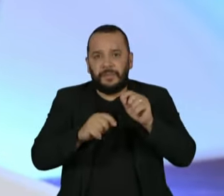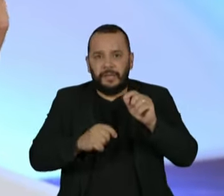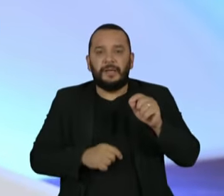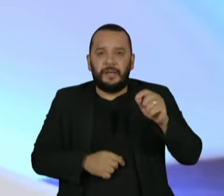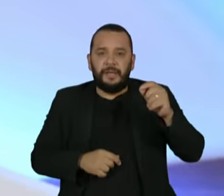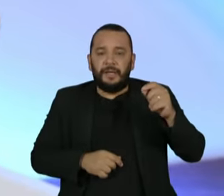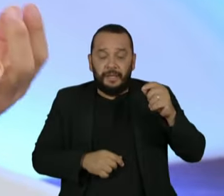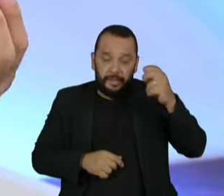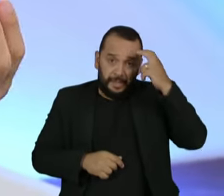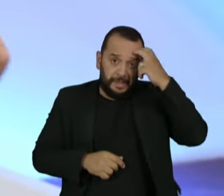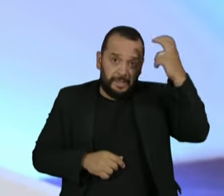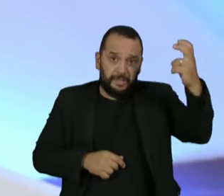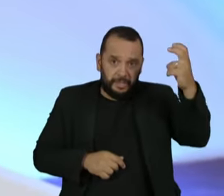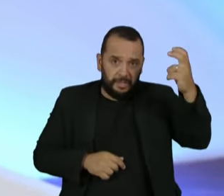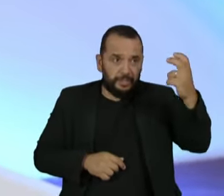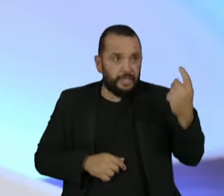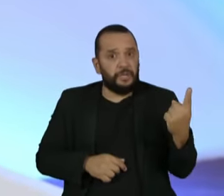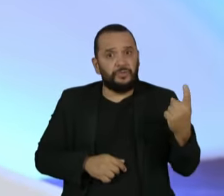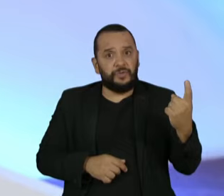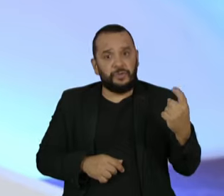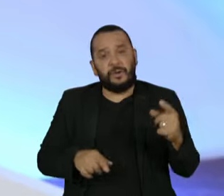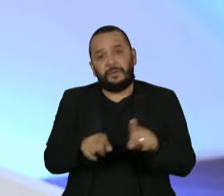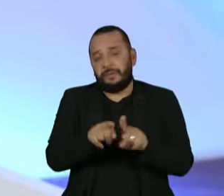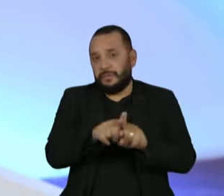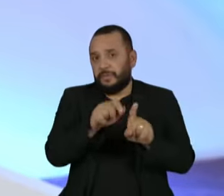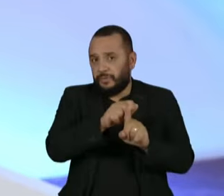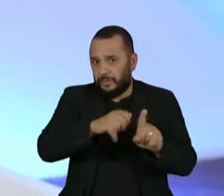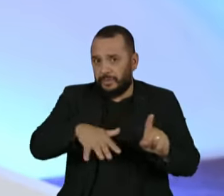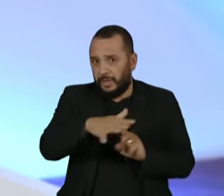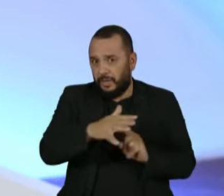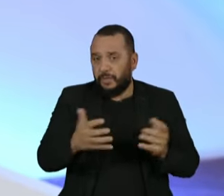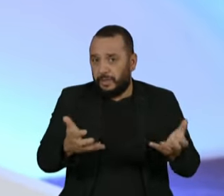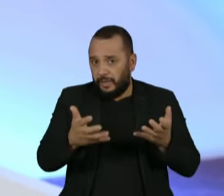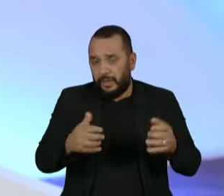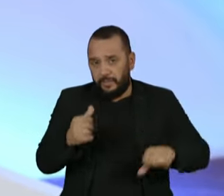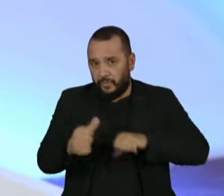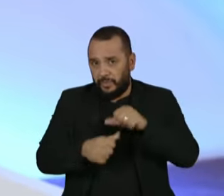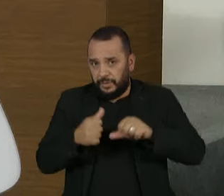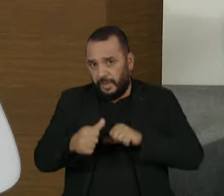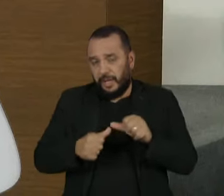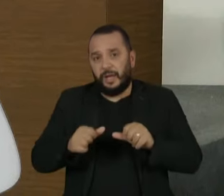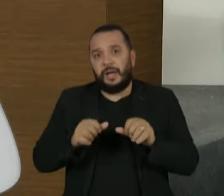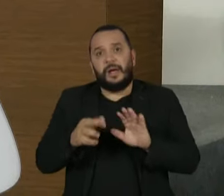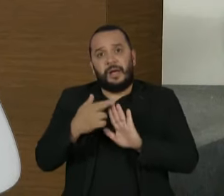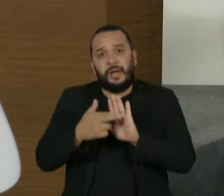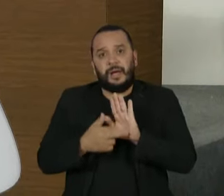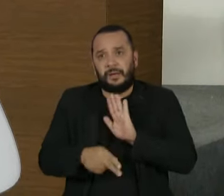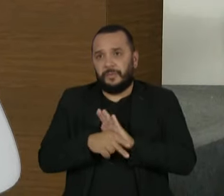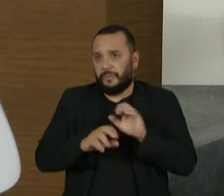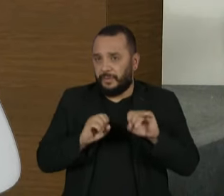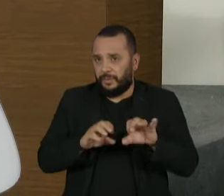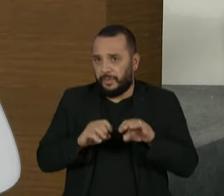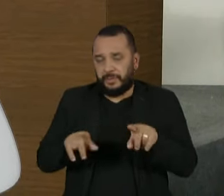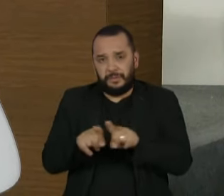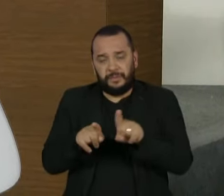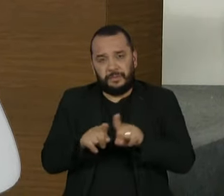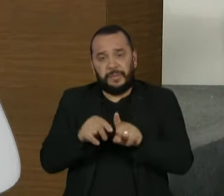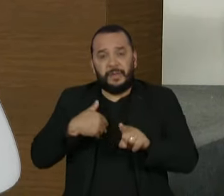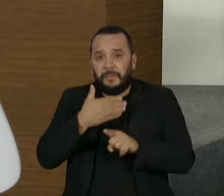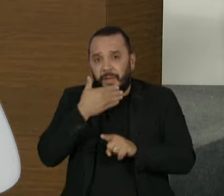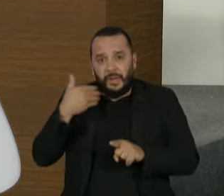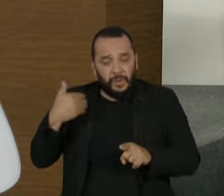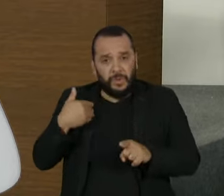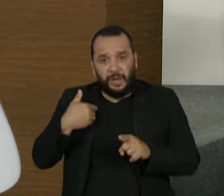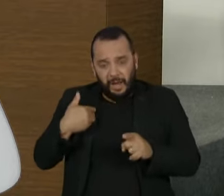que é uma coisa melhor por exemplo para mudar o sistema educacional do que isso para melhorar a qualidade dos diagnósticos no sistema